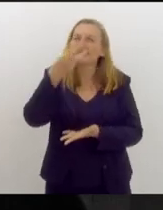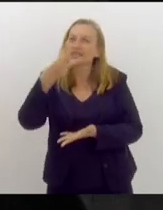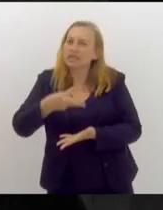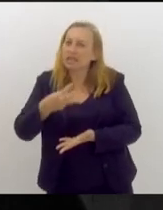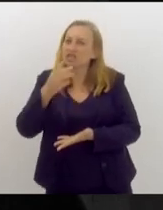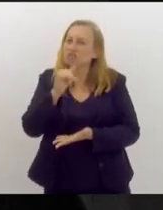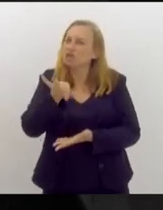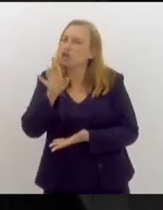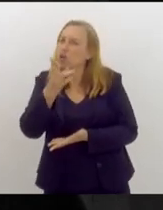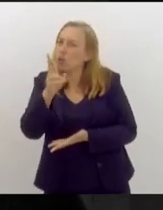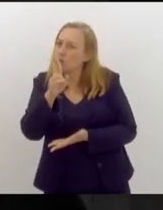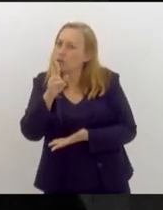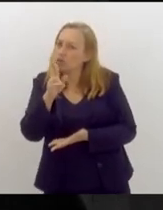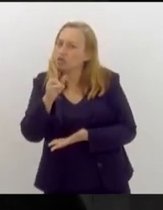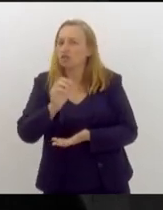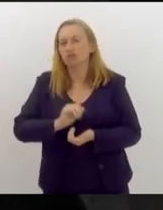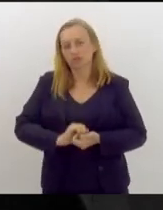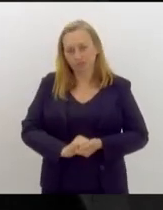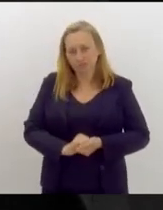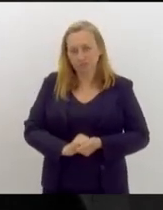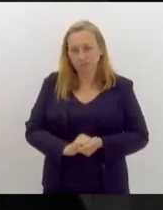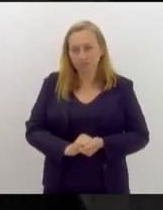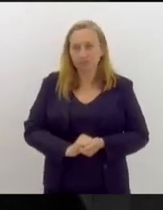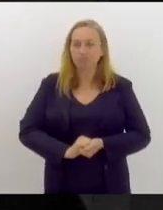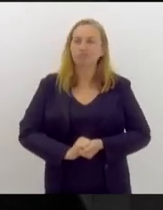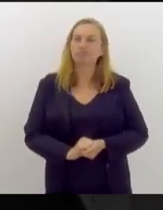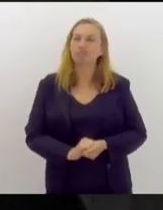bilhões de reais